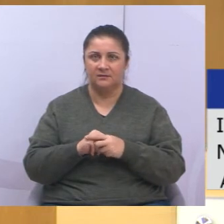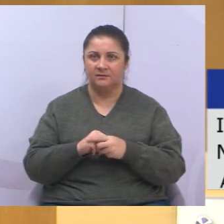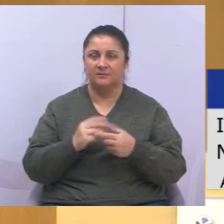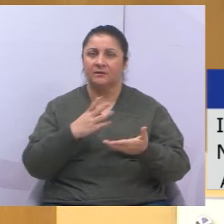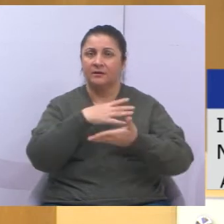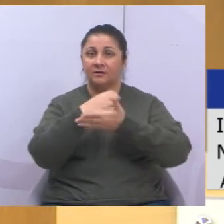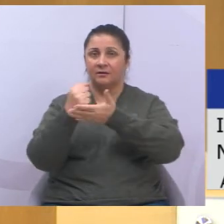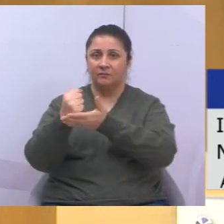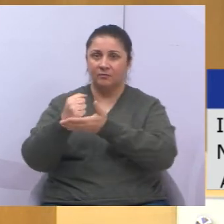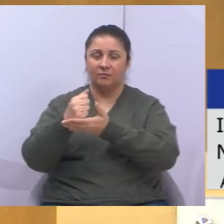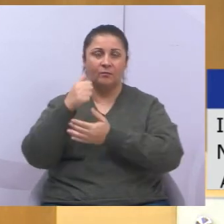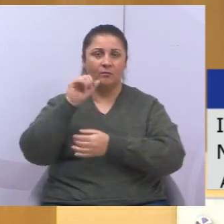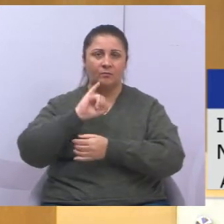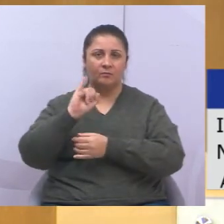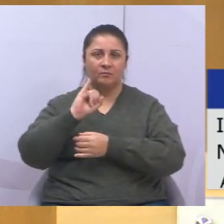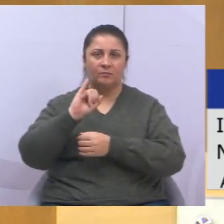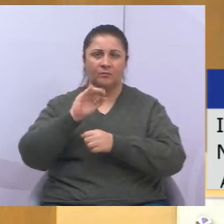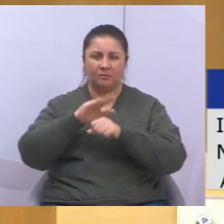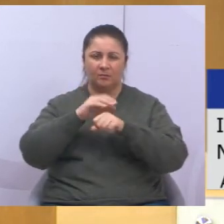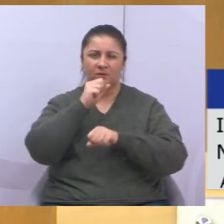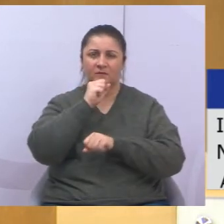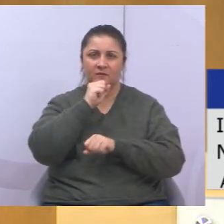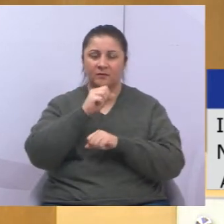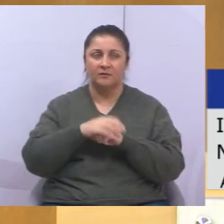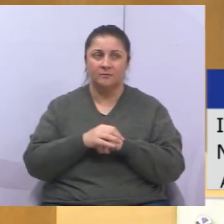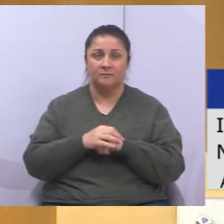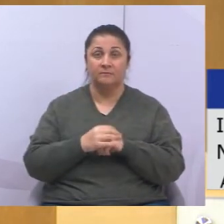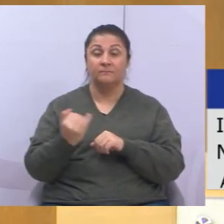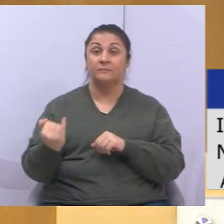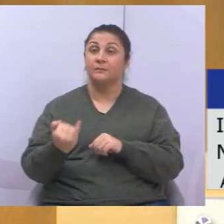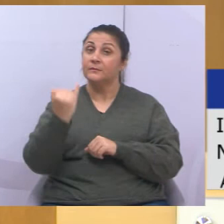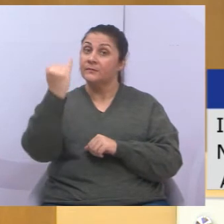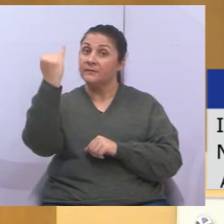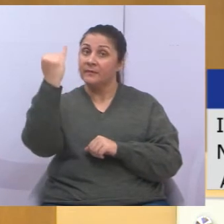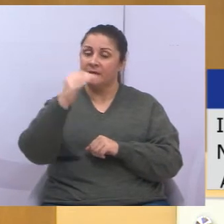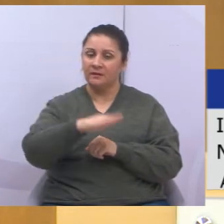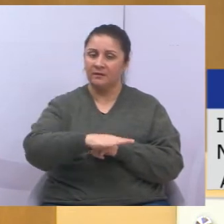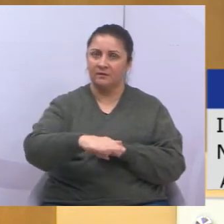me relatava uma coisa que eu falei, como é importante, né, quando a criança